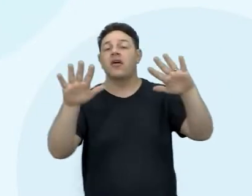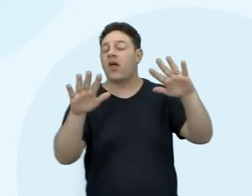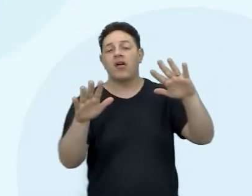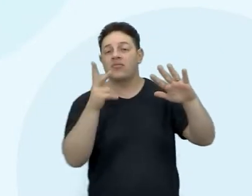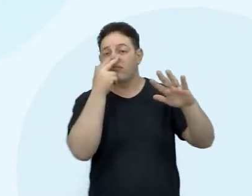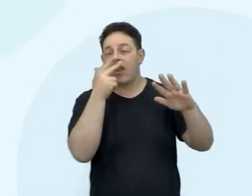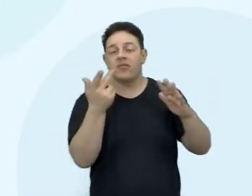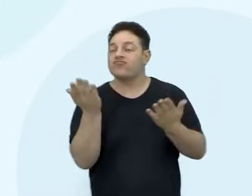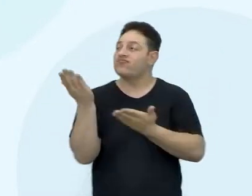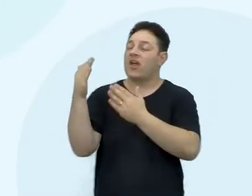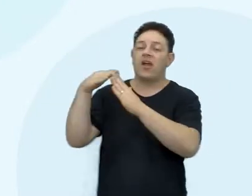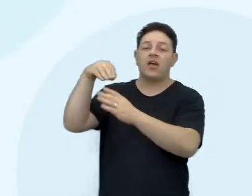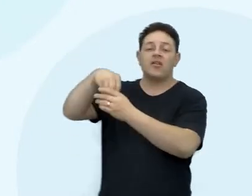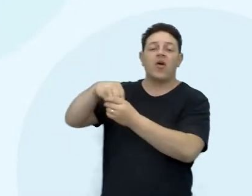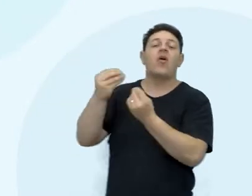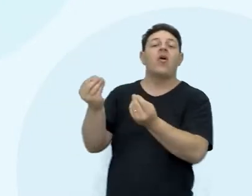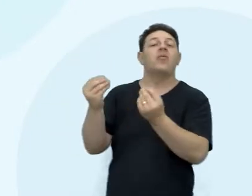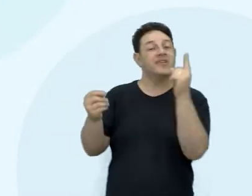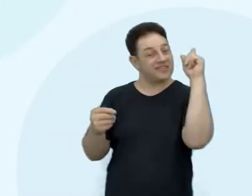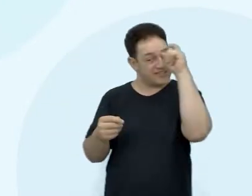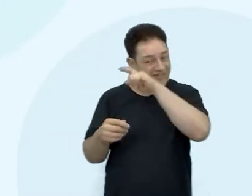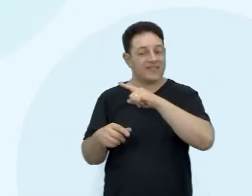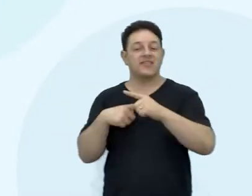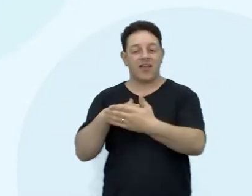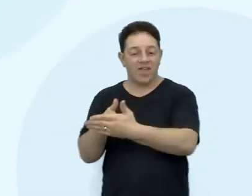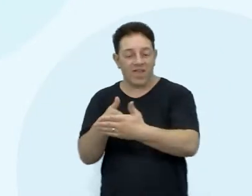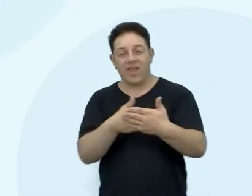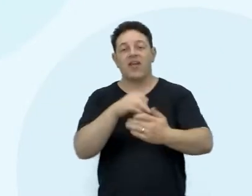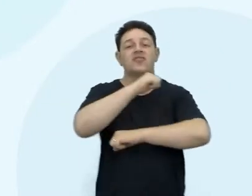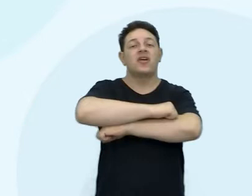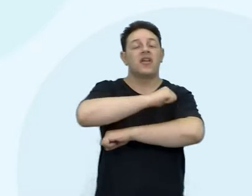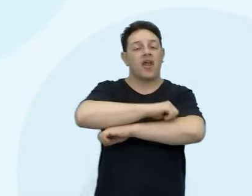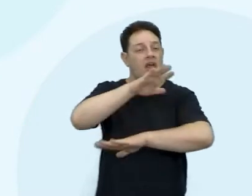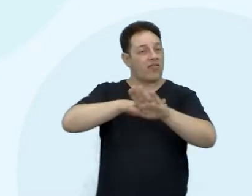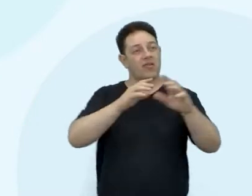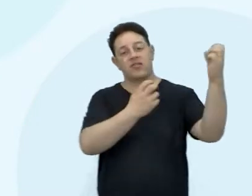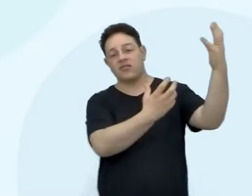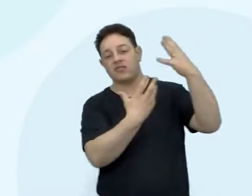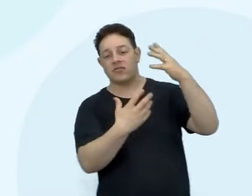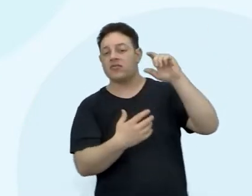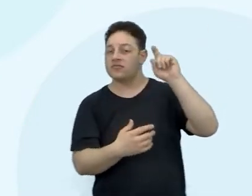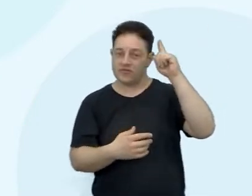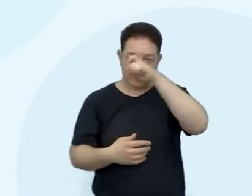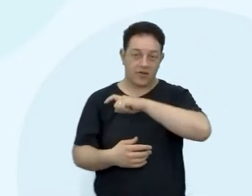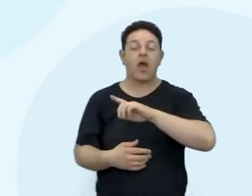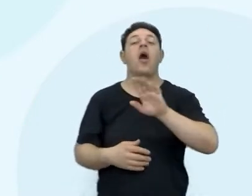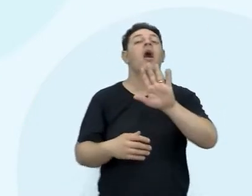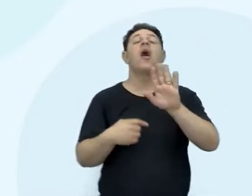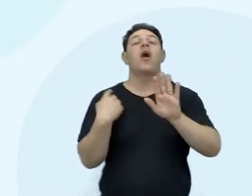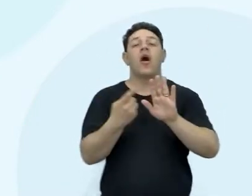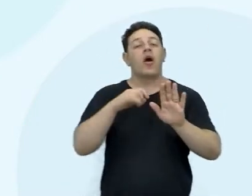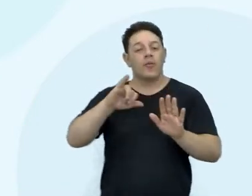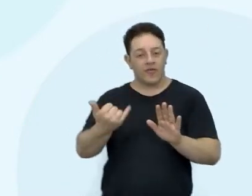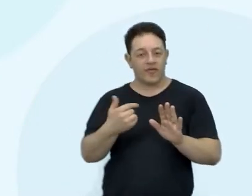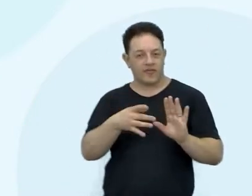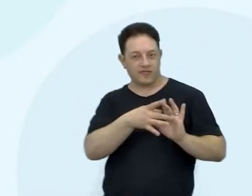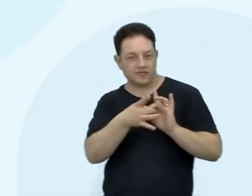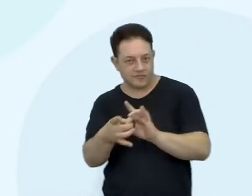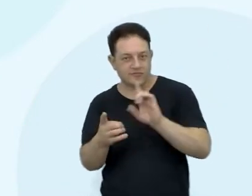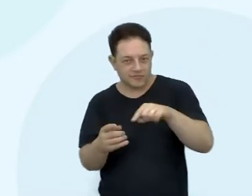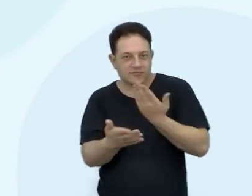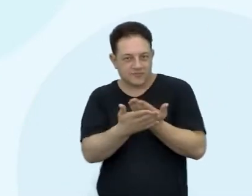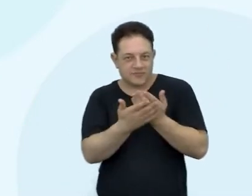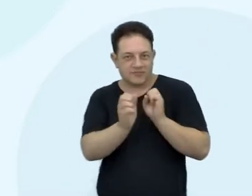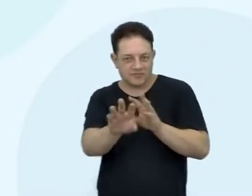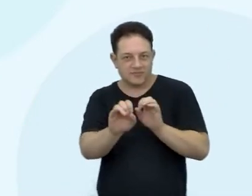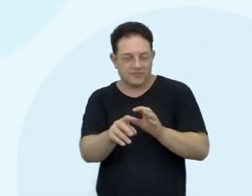na casa e tudo mais, pela janela, enfim. Inclusive, falando em janela e tomando aí o proveito do